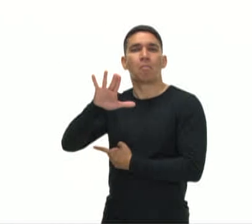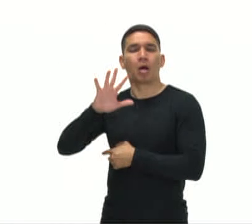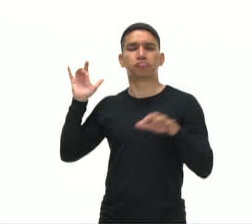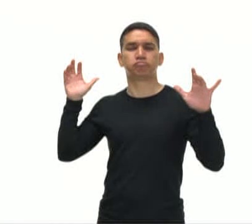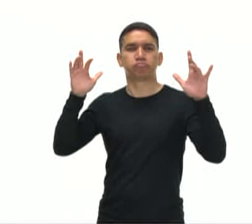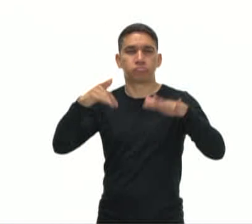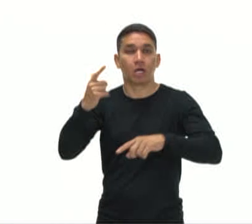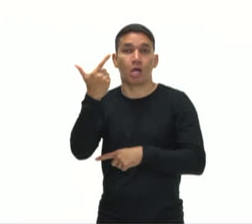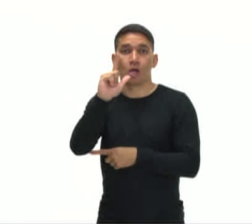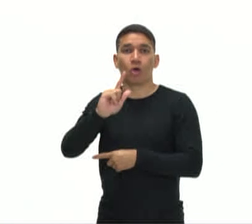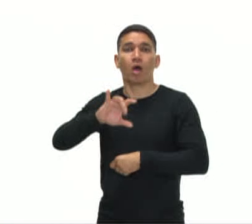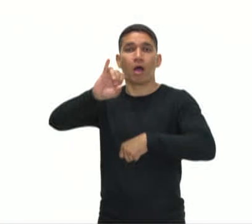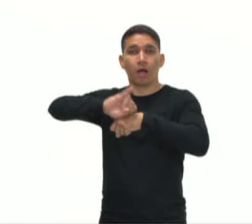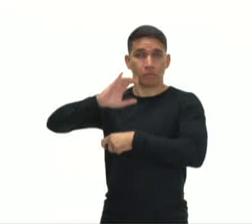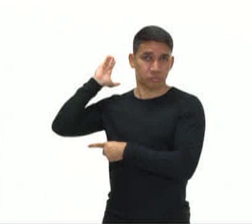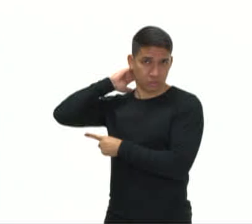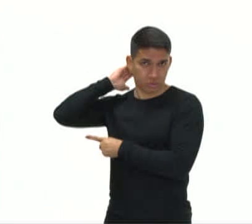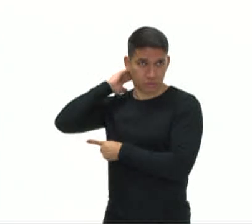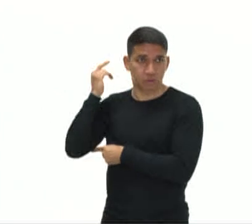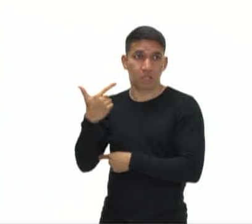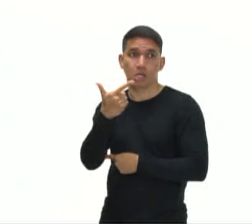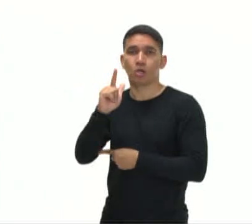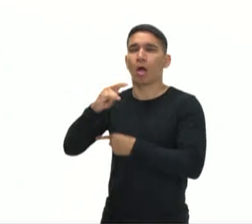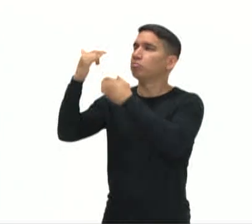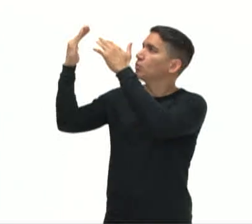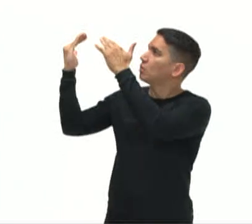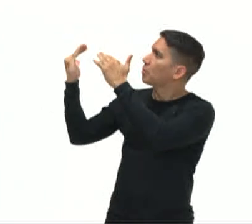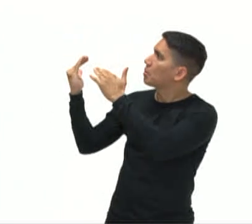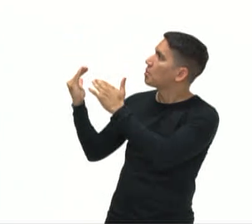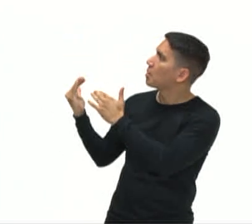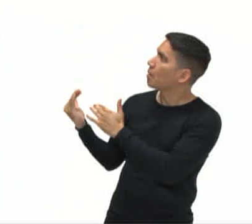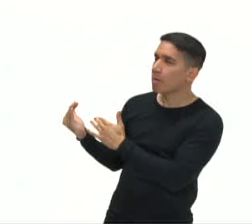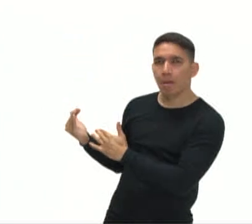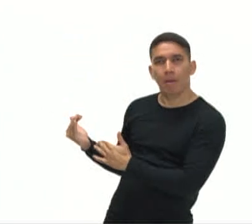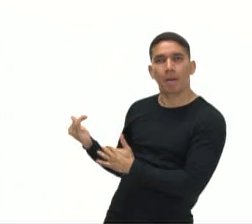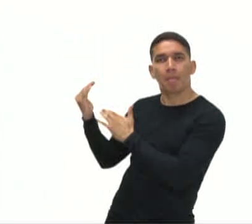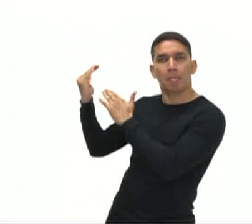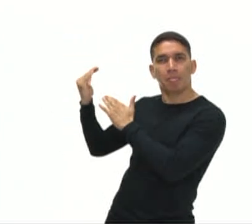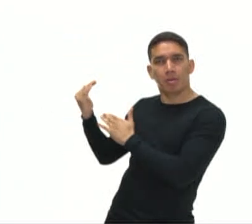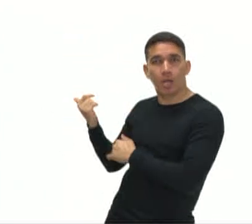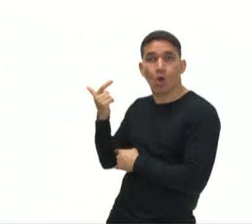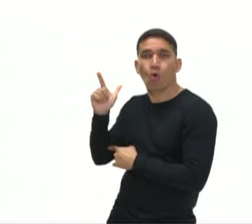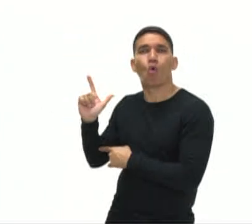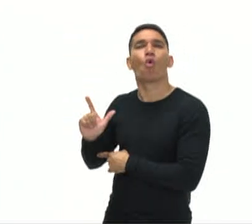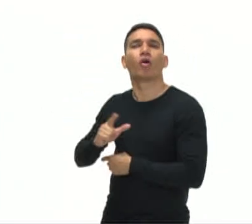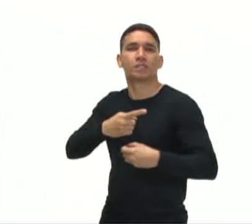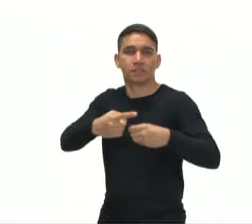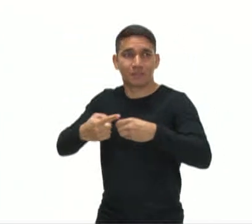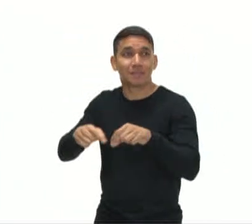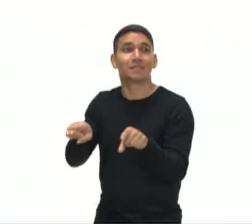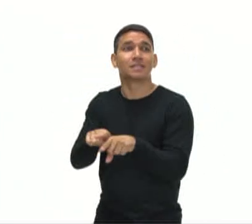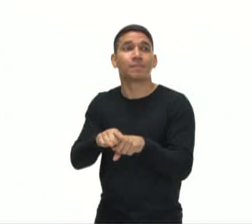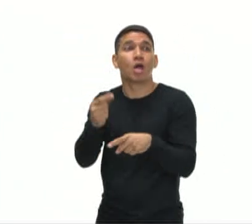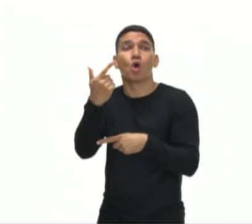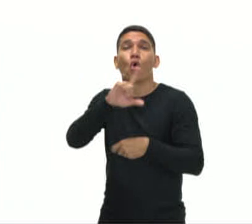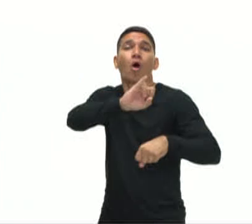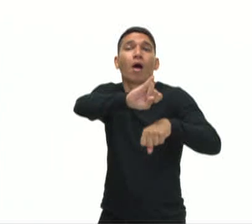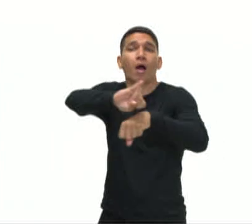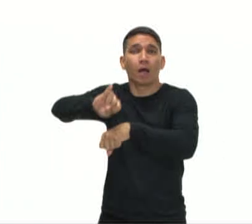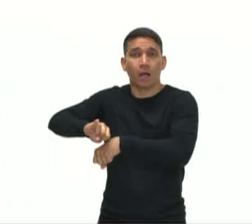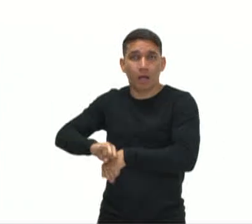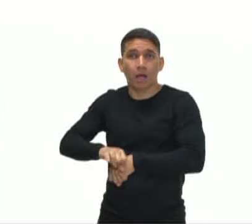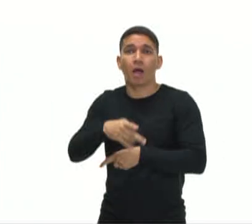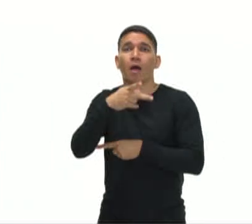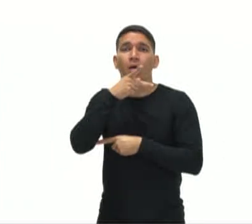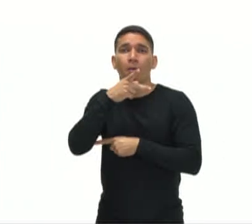populosa, depois Belém e algumas outras aqui cidades, incluindo outras capitais, como